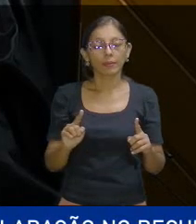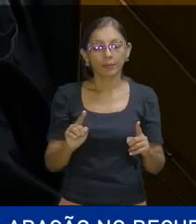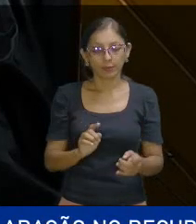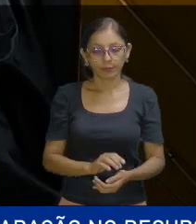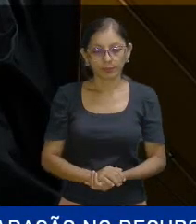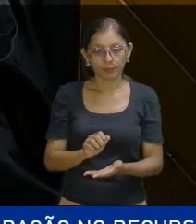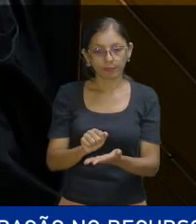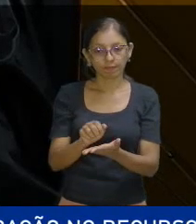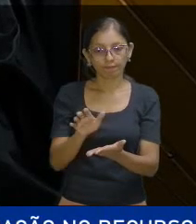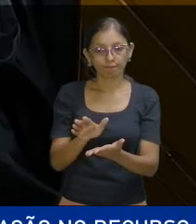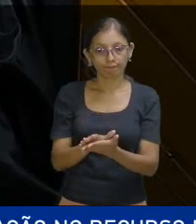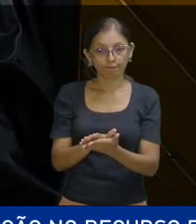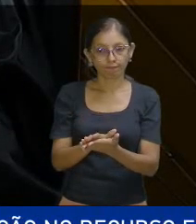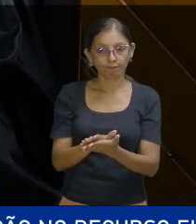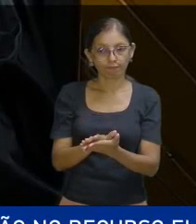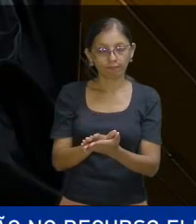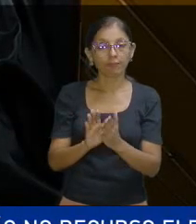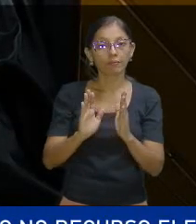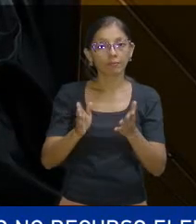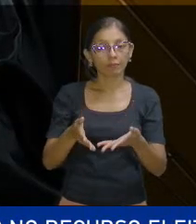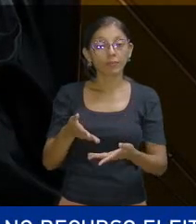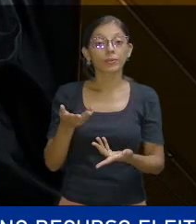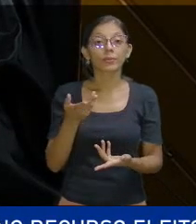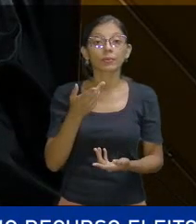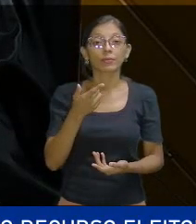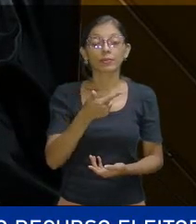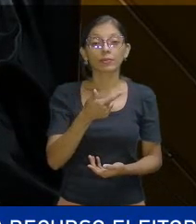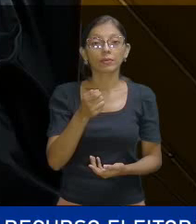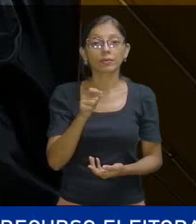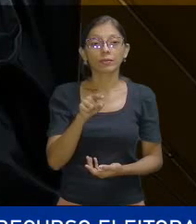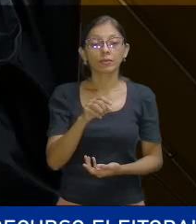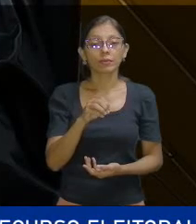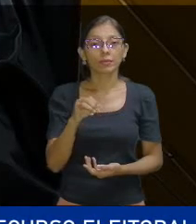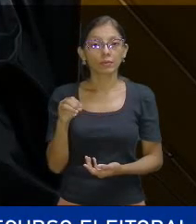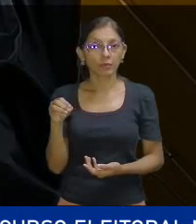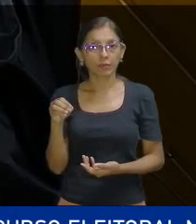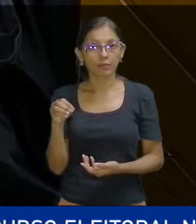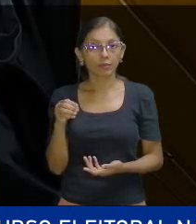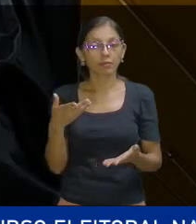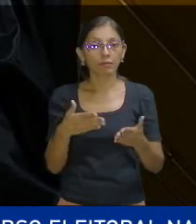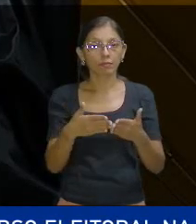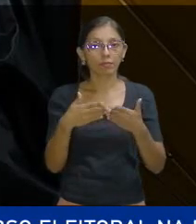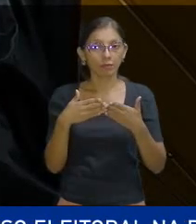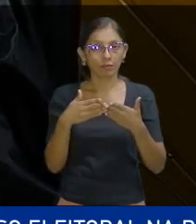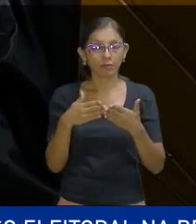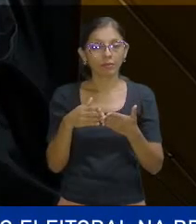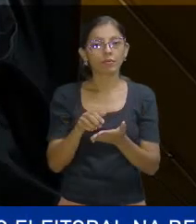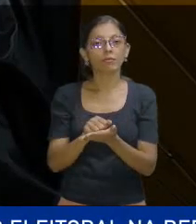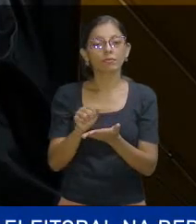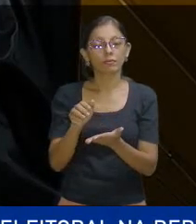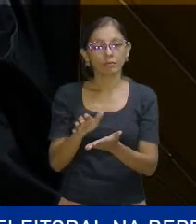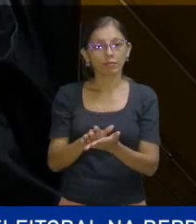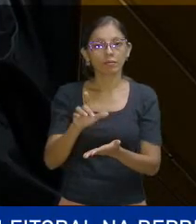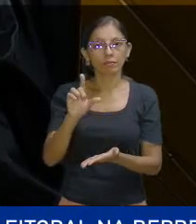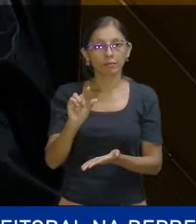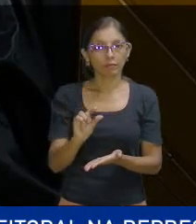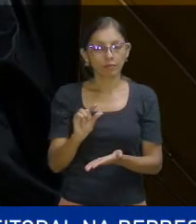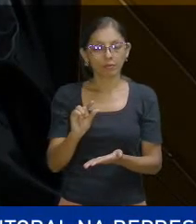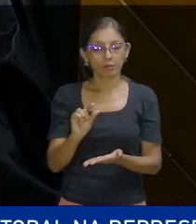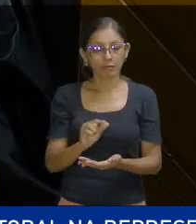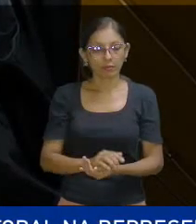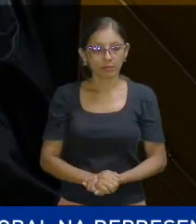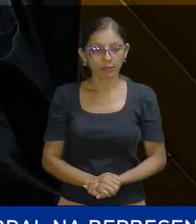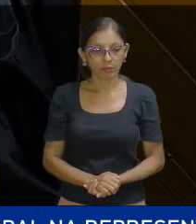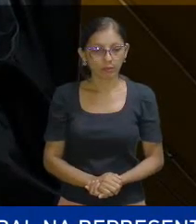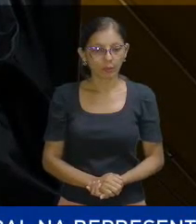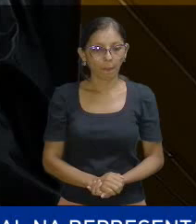a multa de R$ 20.000, acabou por reduzir o valor da penalidade aplicada. Pois ainda que a